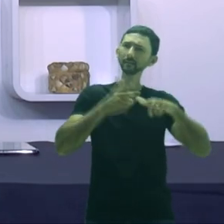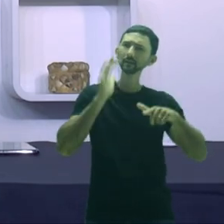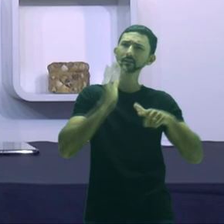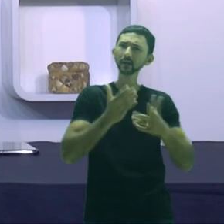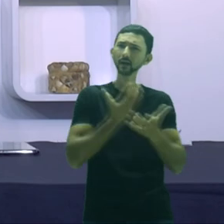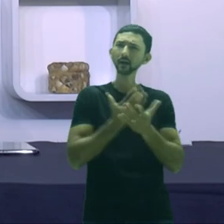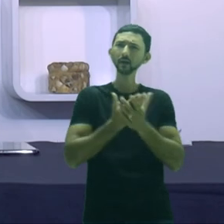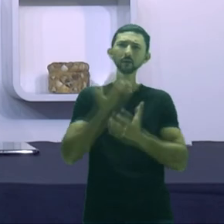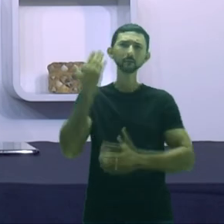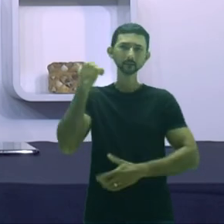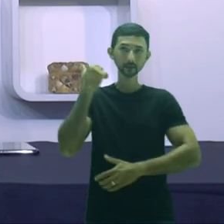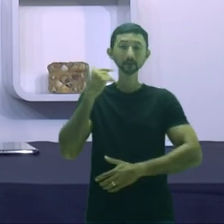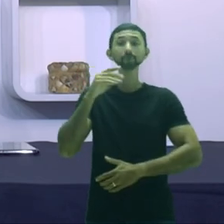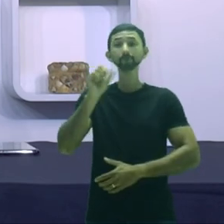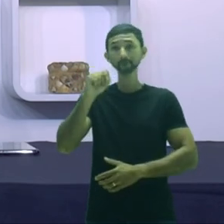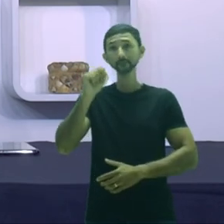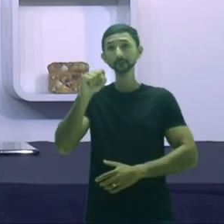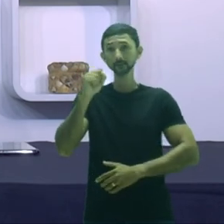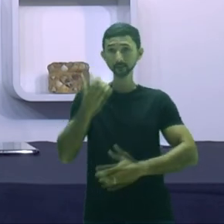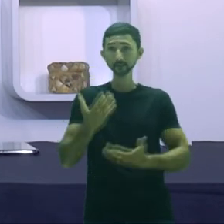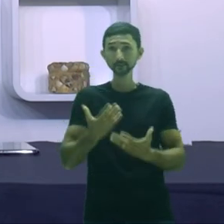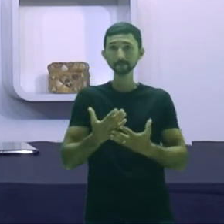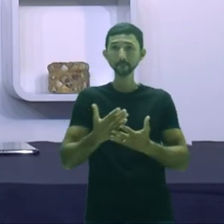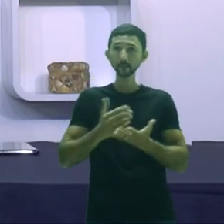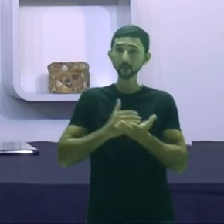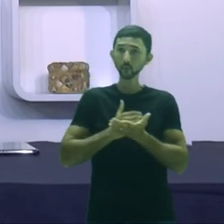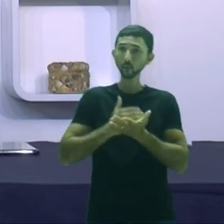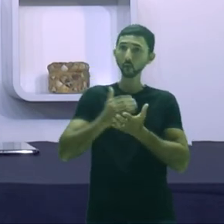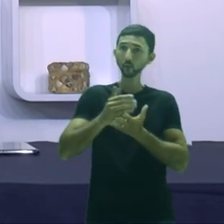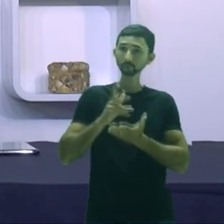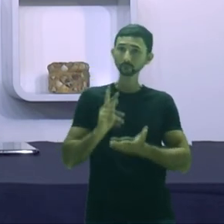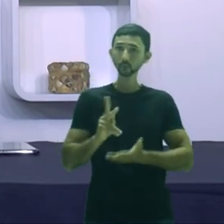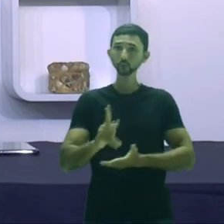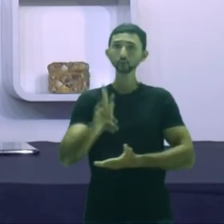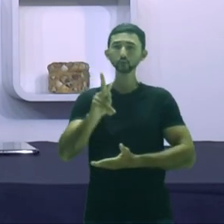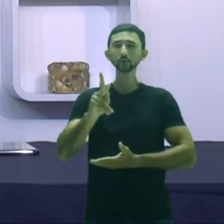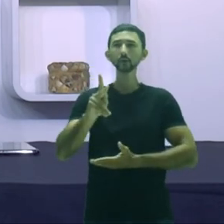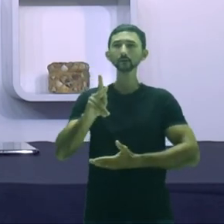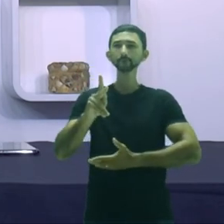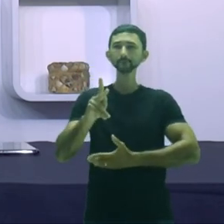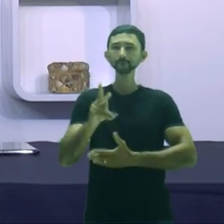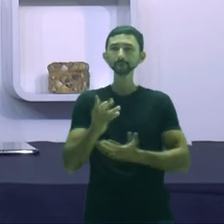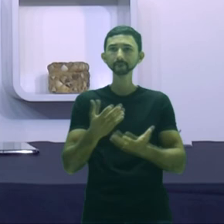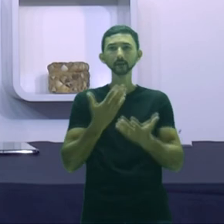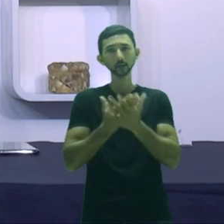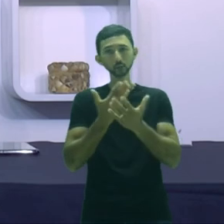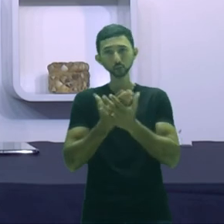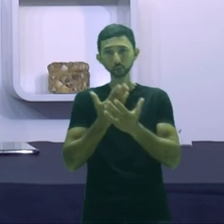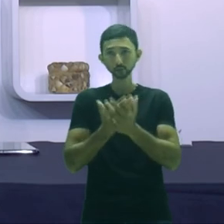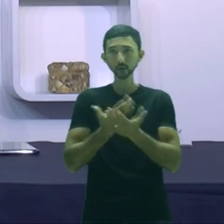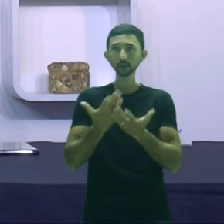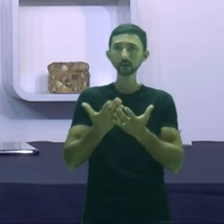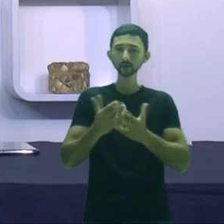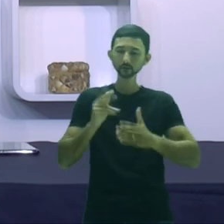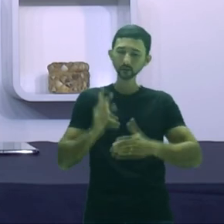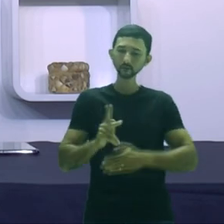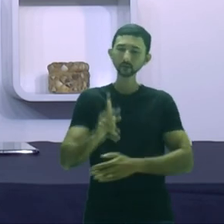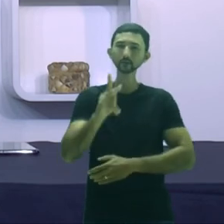na última aula. Perfeito. Então nós vamos dar continuidade a esse objeto de conhecimento, que é